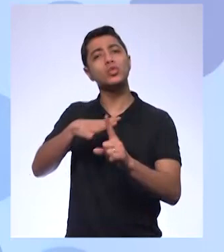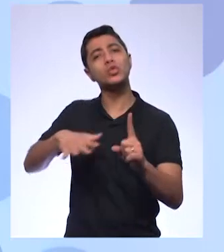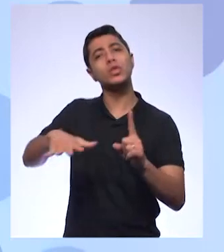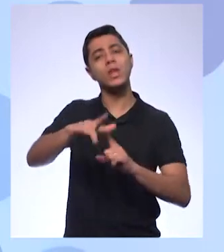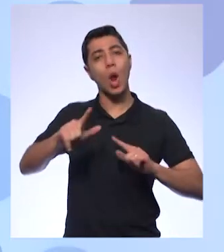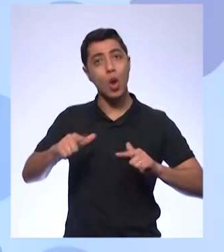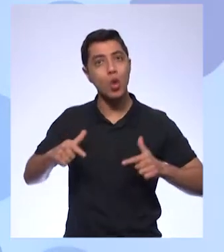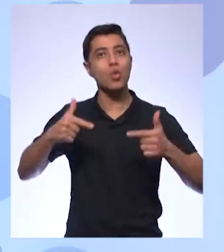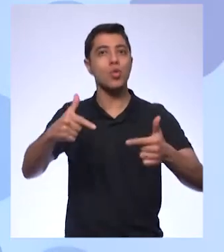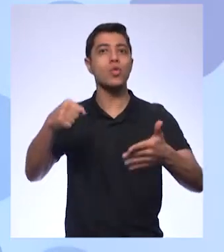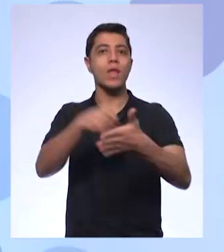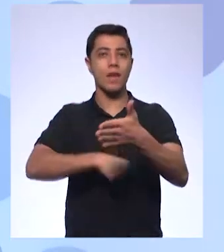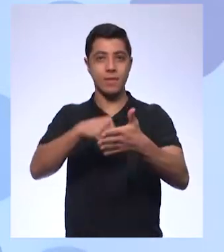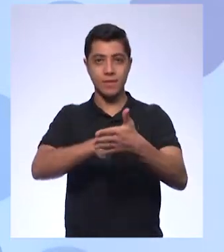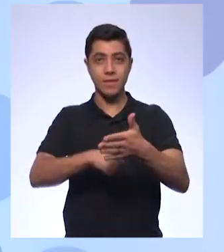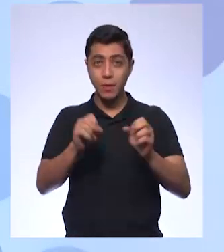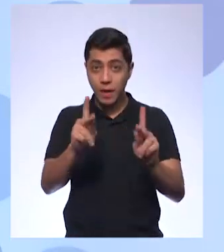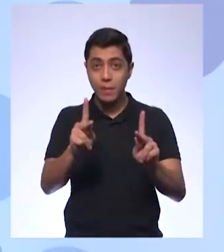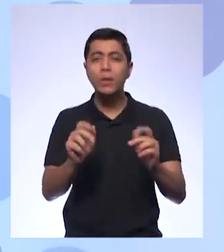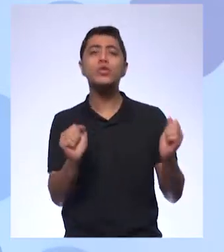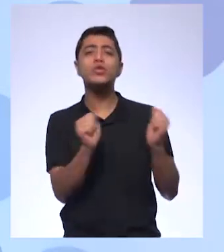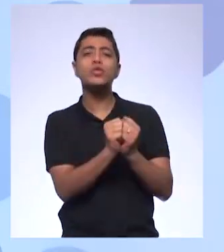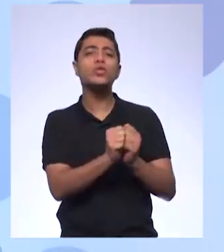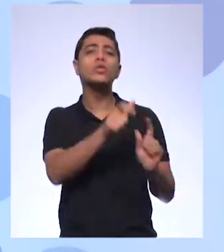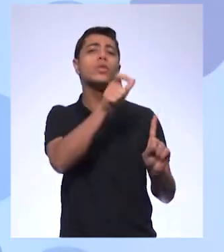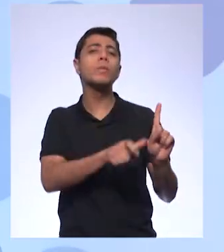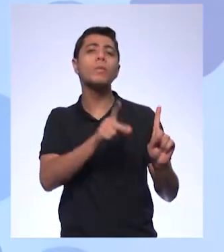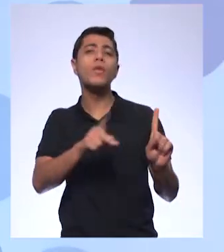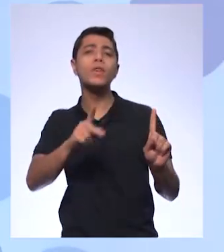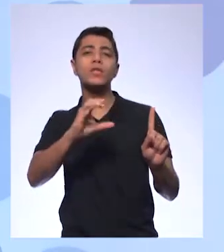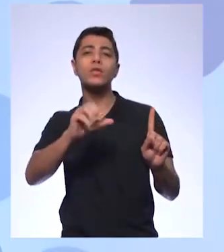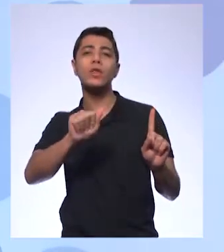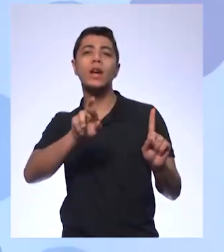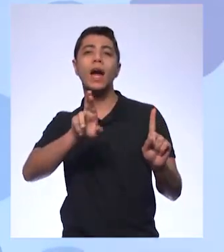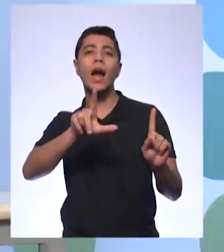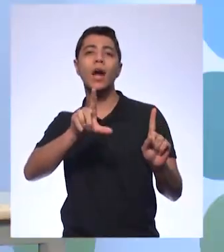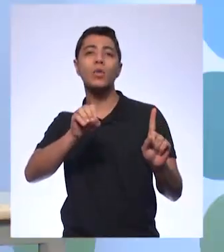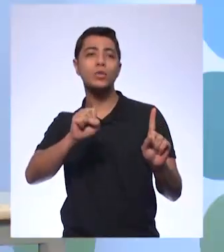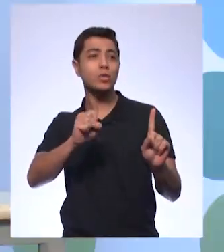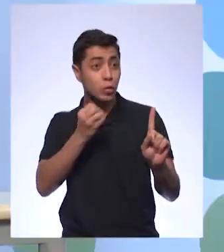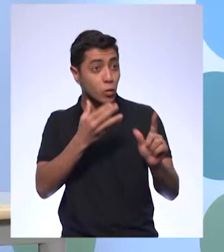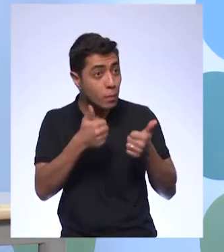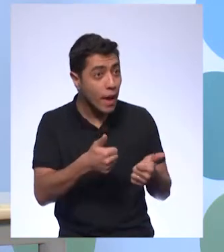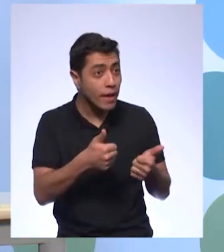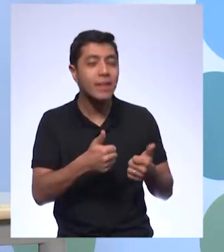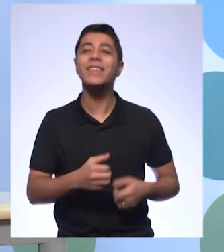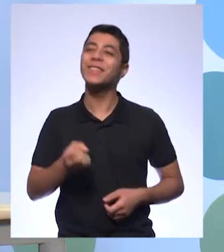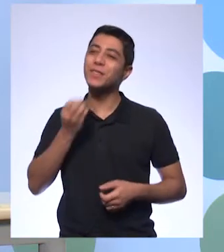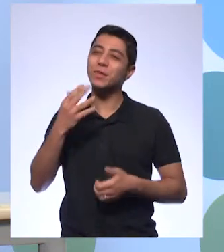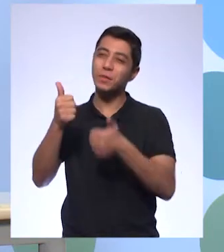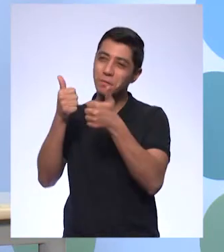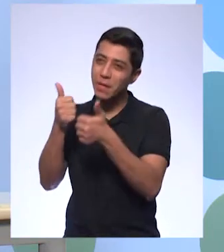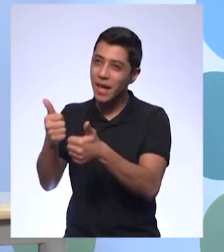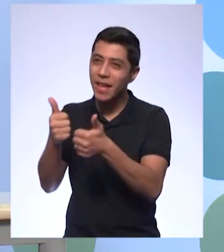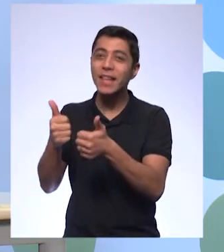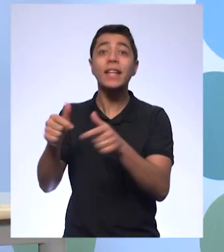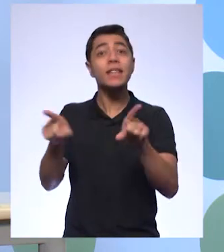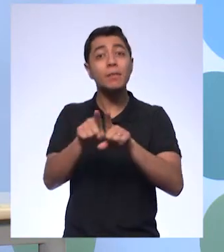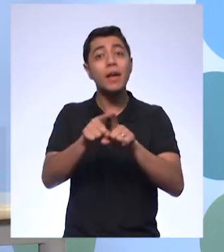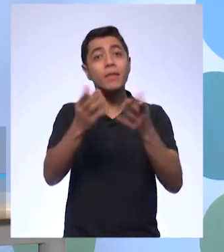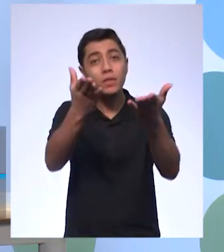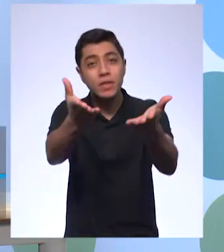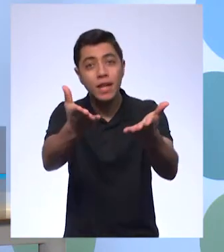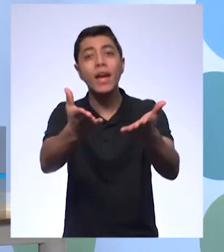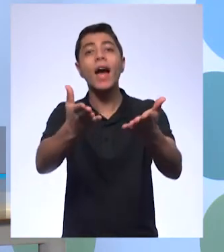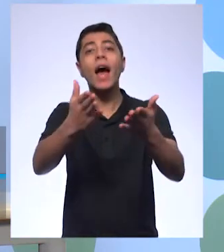via chat, contamos com a presença do professor Carlos Neri. Tudo bem, professor Carlos? Tudo bem, professora Luiz, e tudo bem,